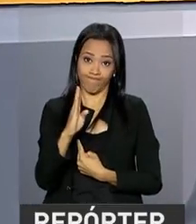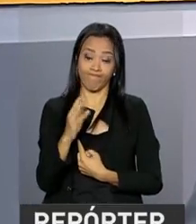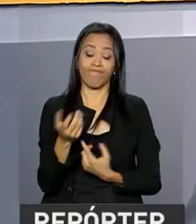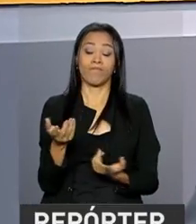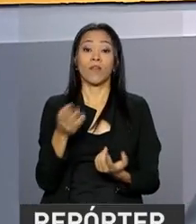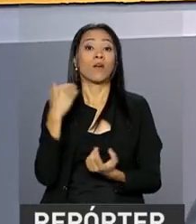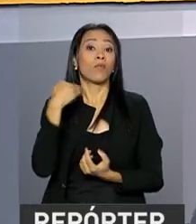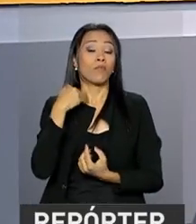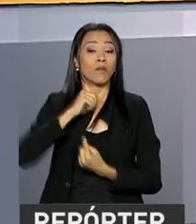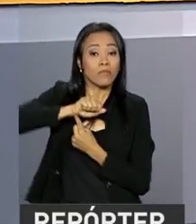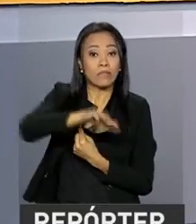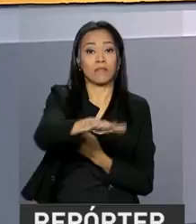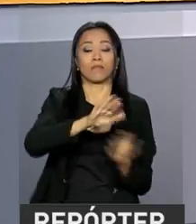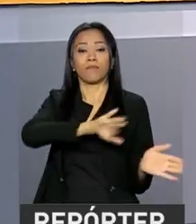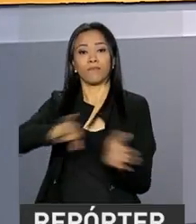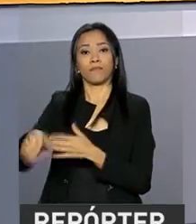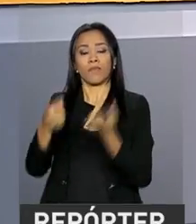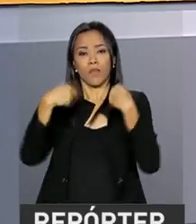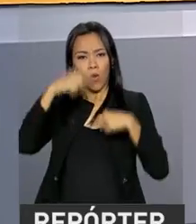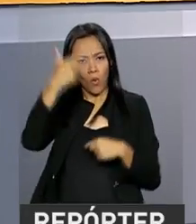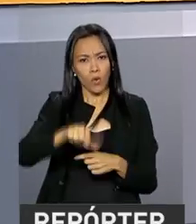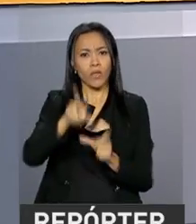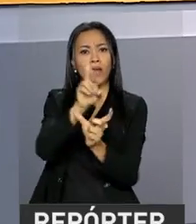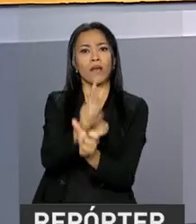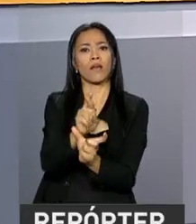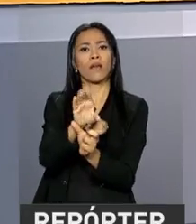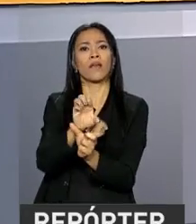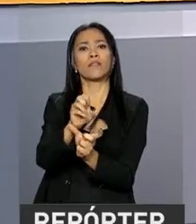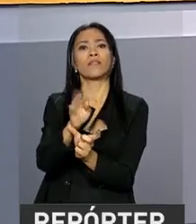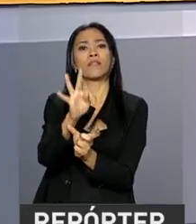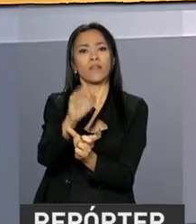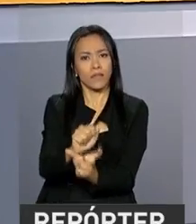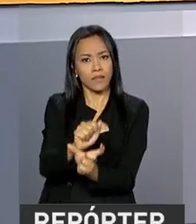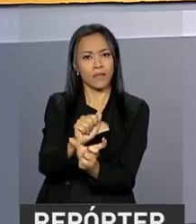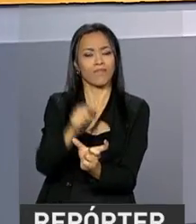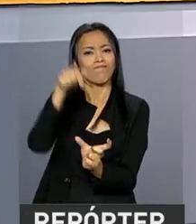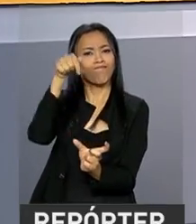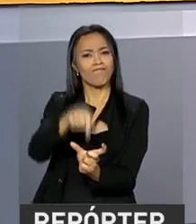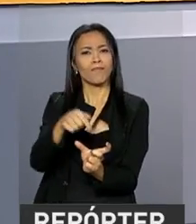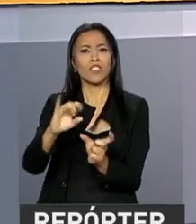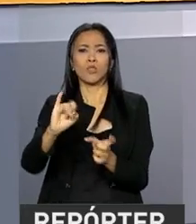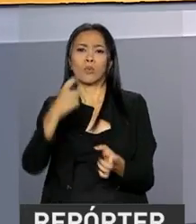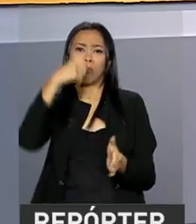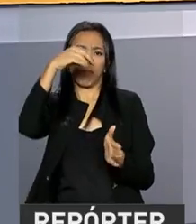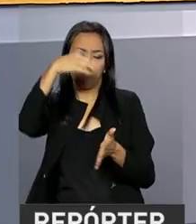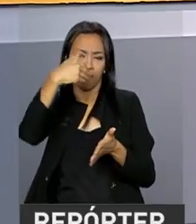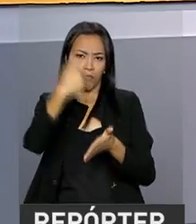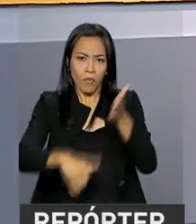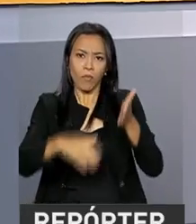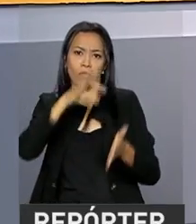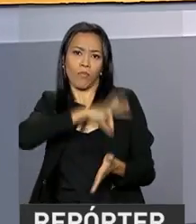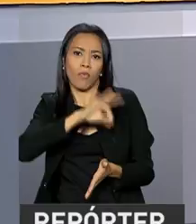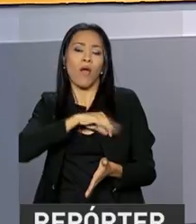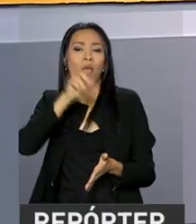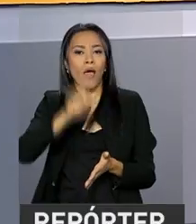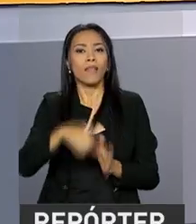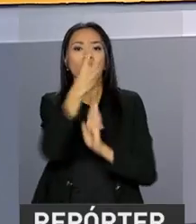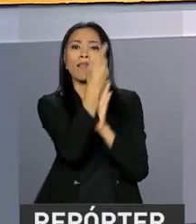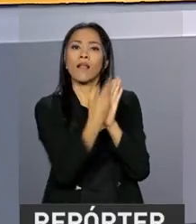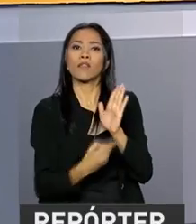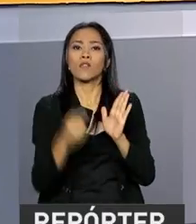liberou da malha fina mais um lote de declarações do imposto de renda neste lote residual estão declarações de pessoas físicas